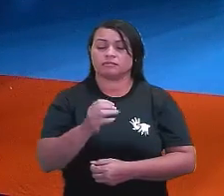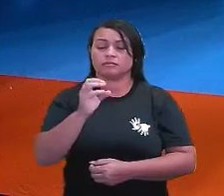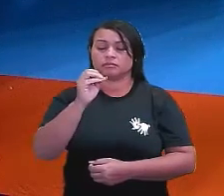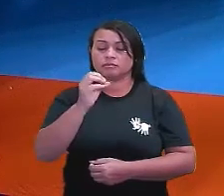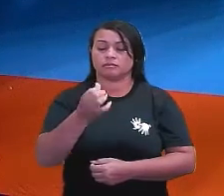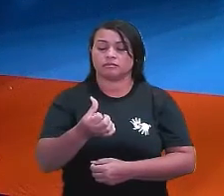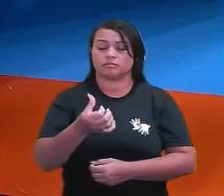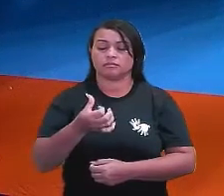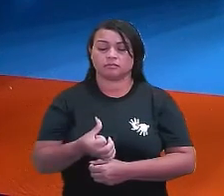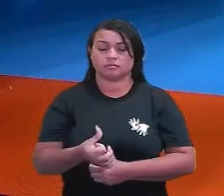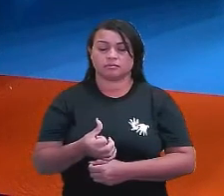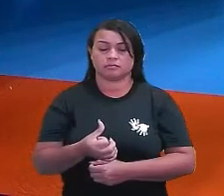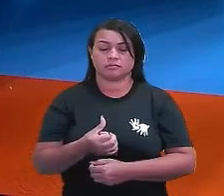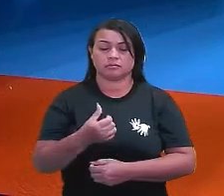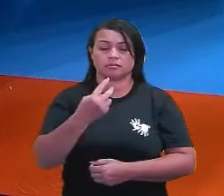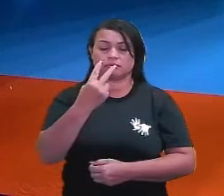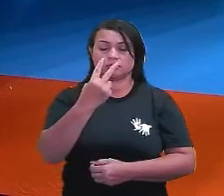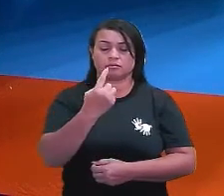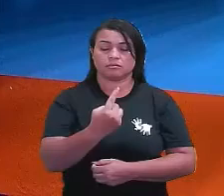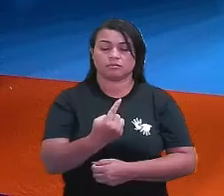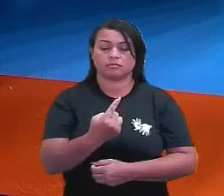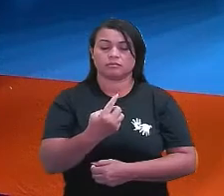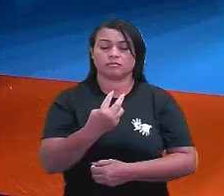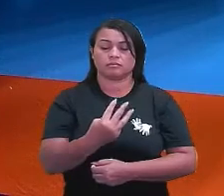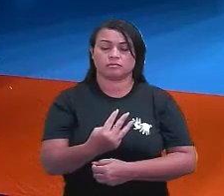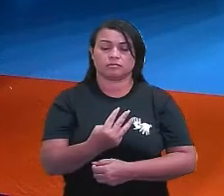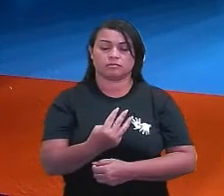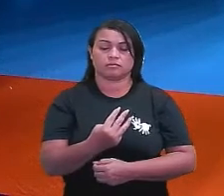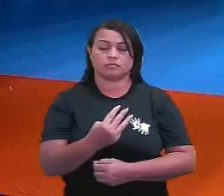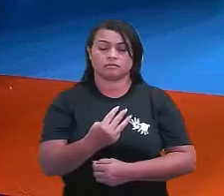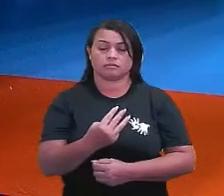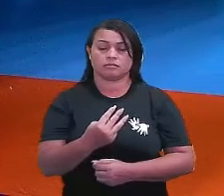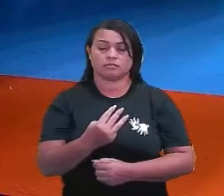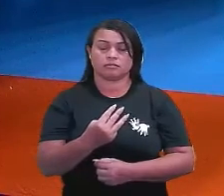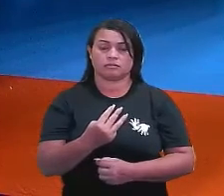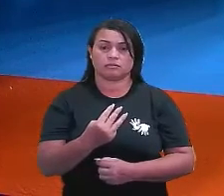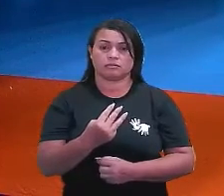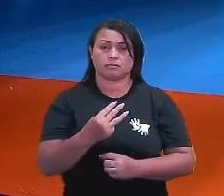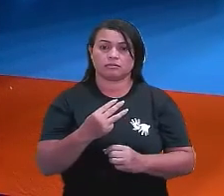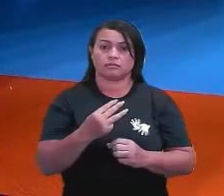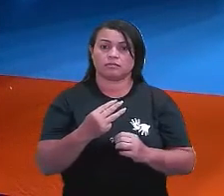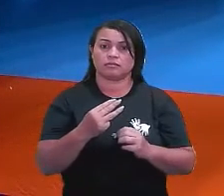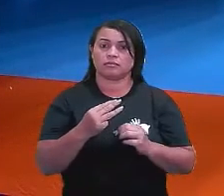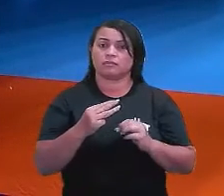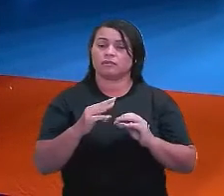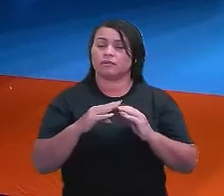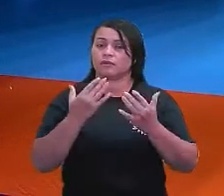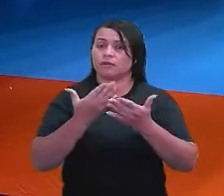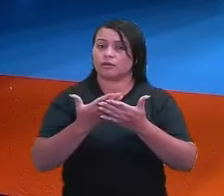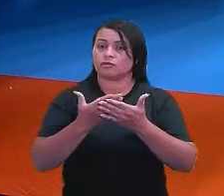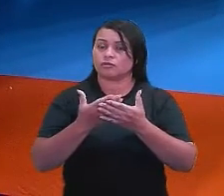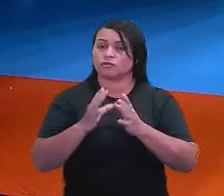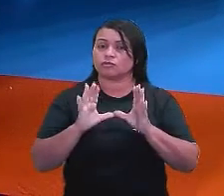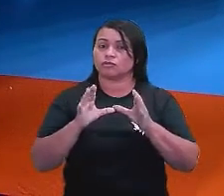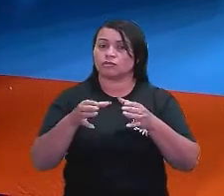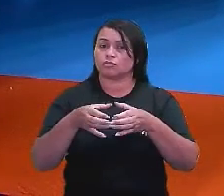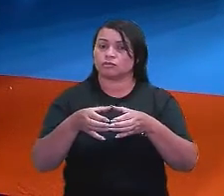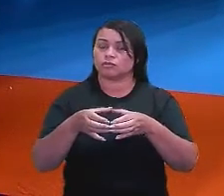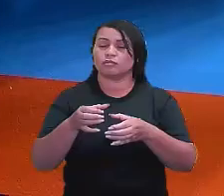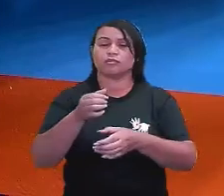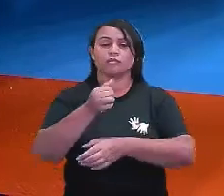mais 6, 6. 2 mais 1, 3. Então, Nessa excursão, eu tenho